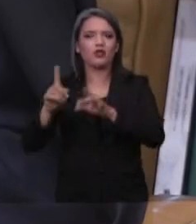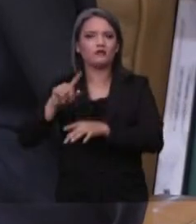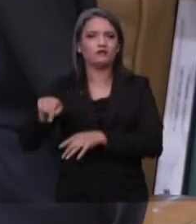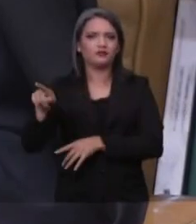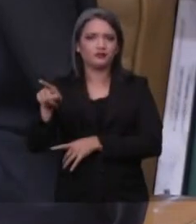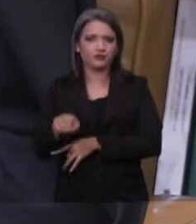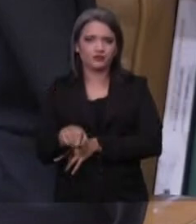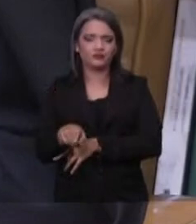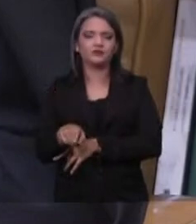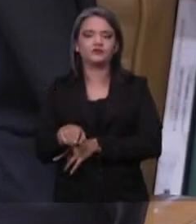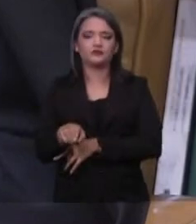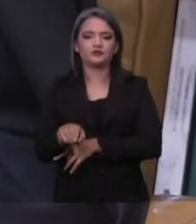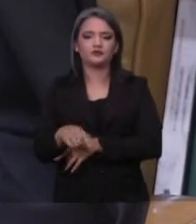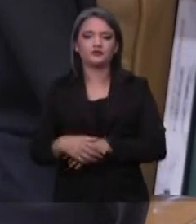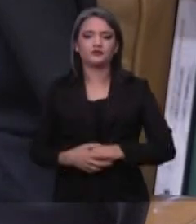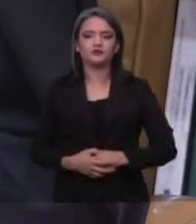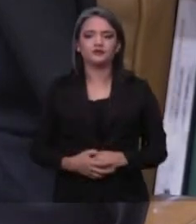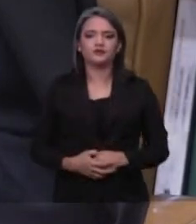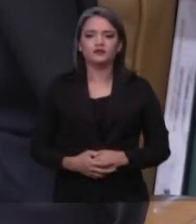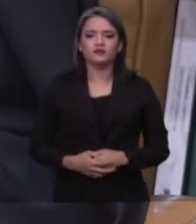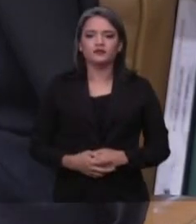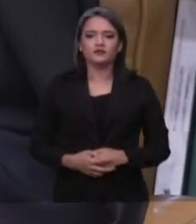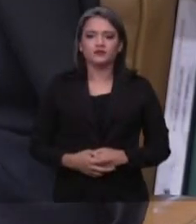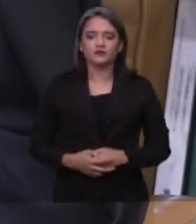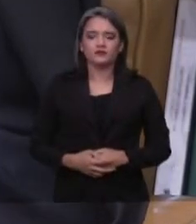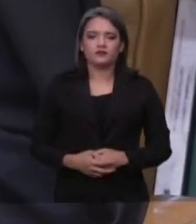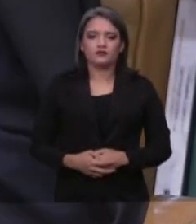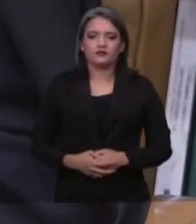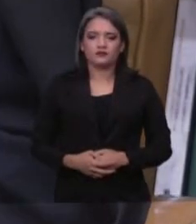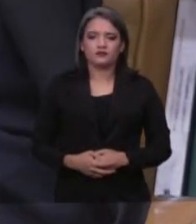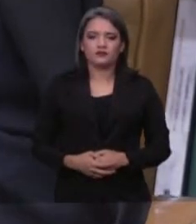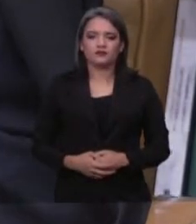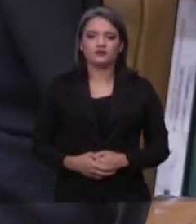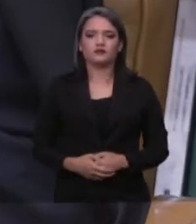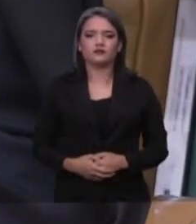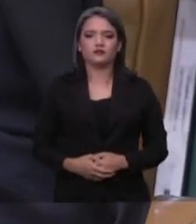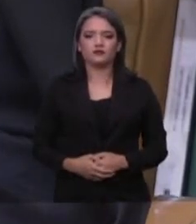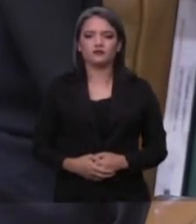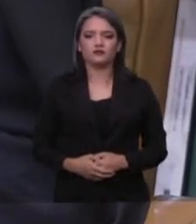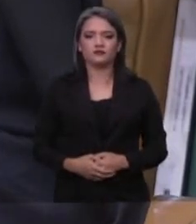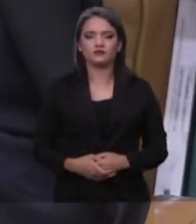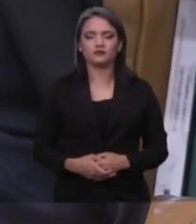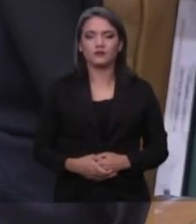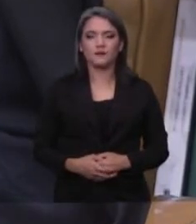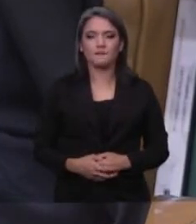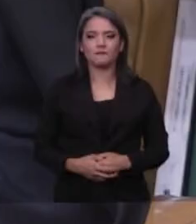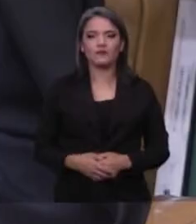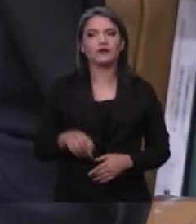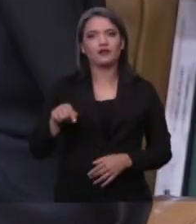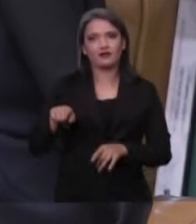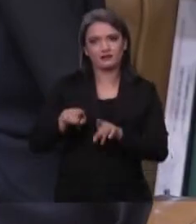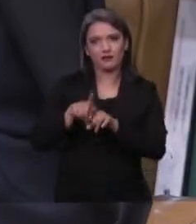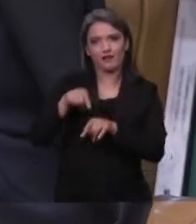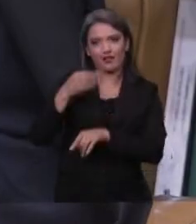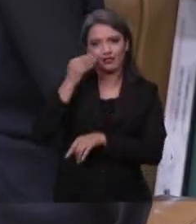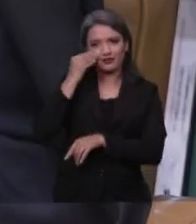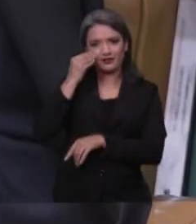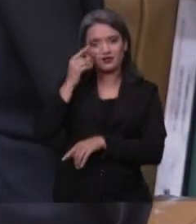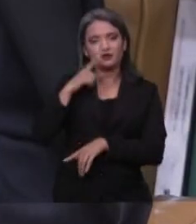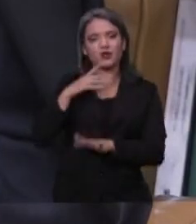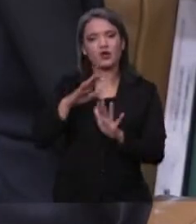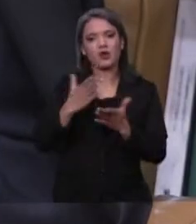violenta do Estado Democrático de Direito, também em modalidade tentada. Do meu estudo do